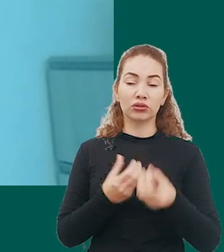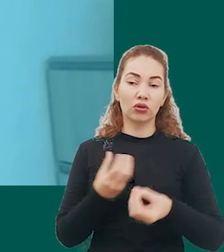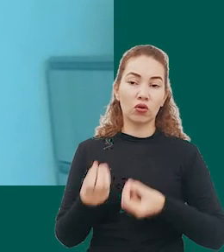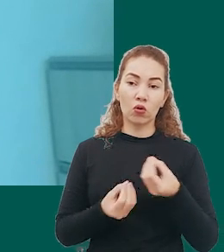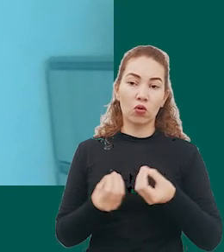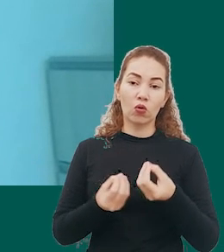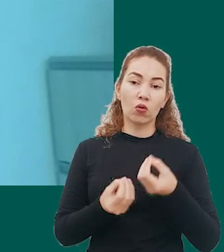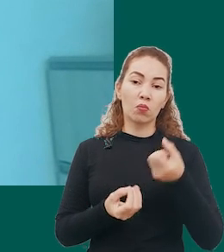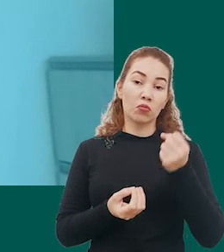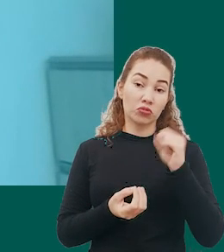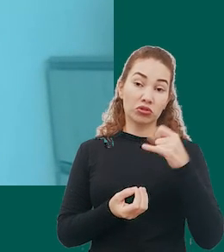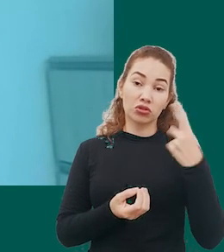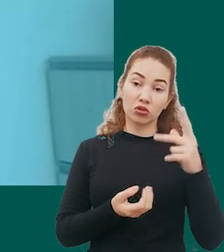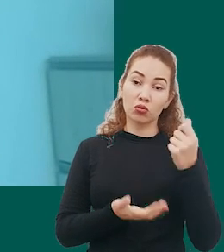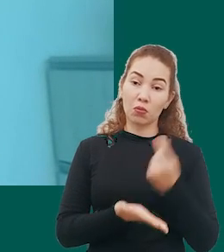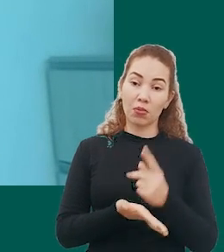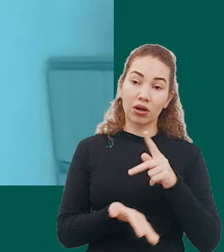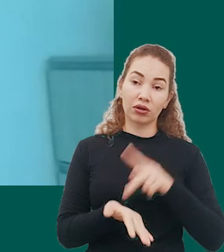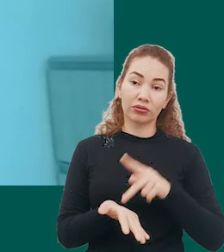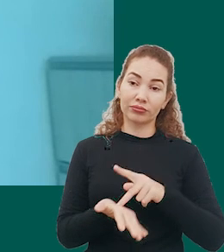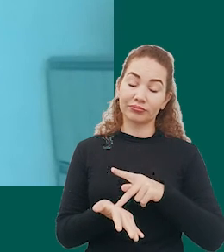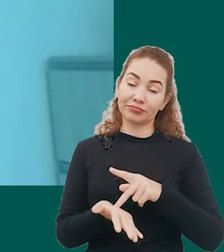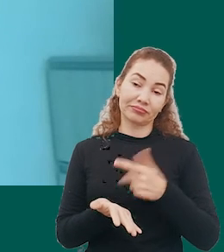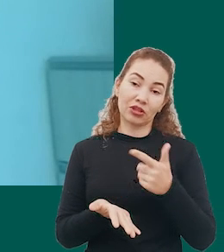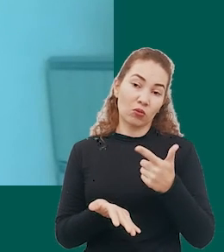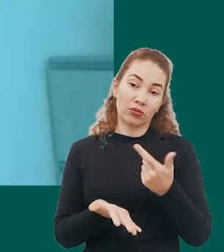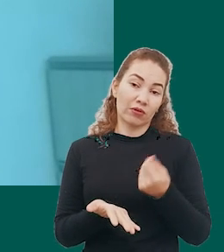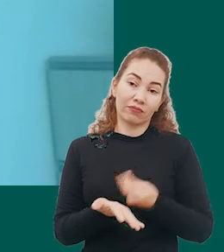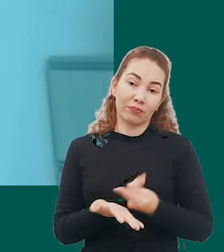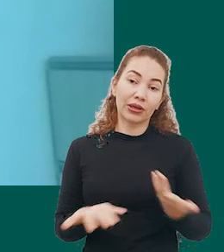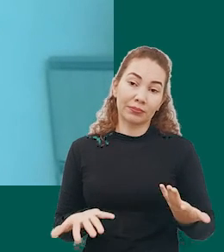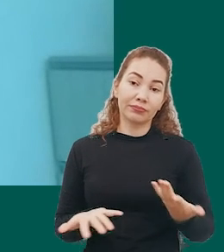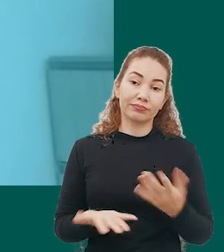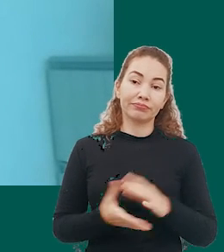como se tivessem pago para você, se na verdade não houve esse pagamento, né?